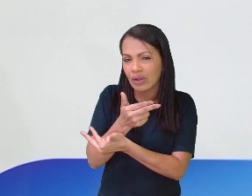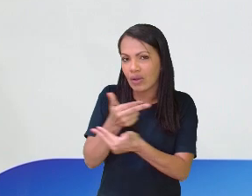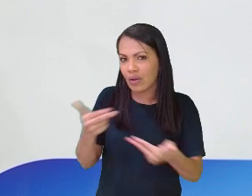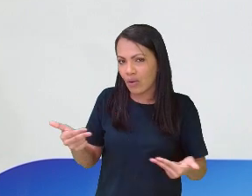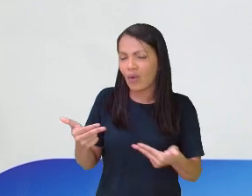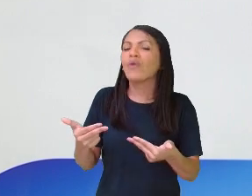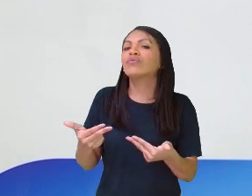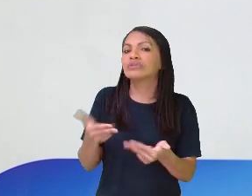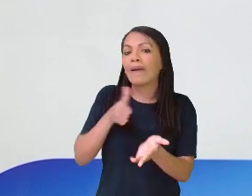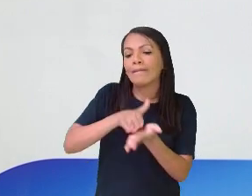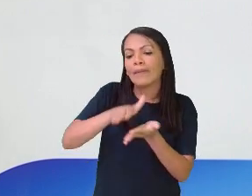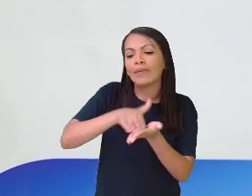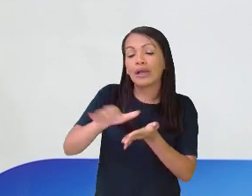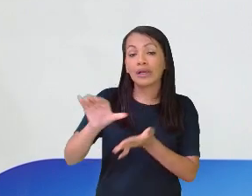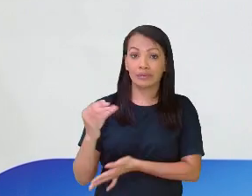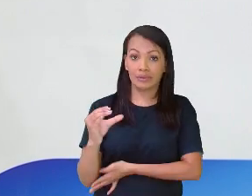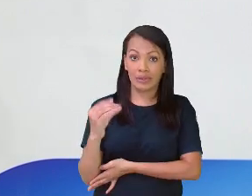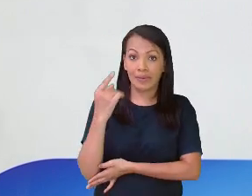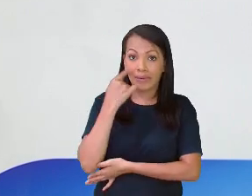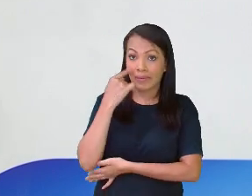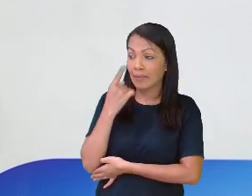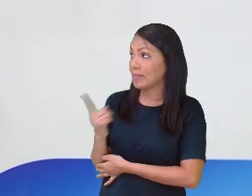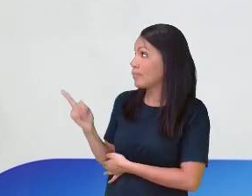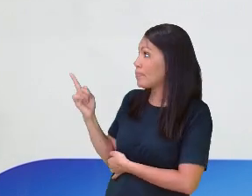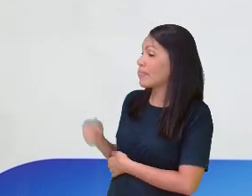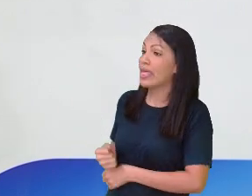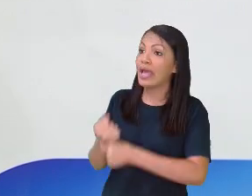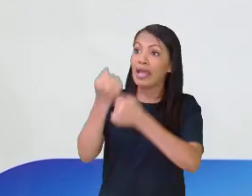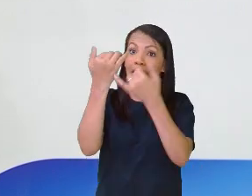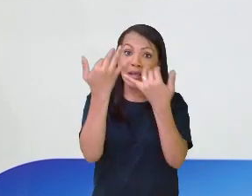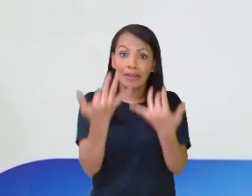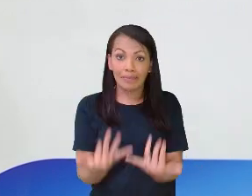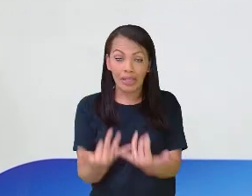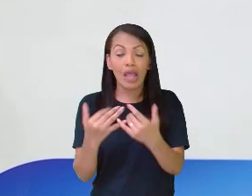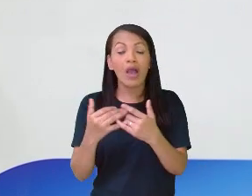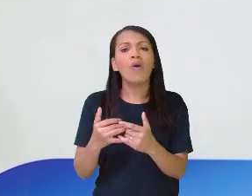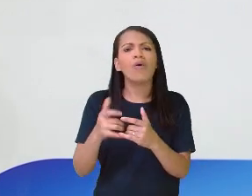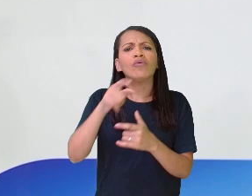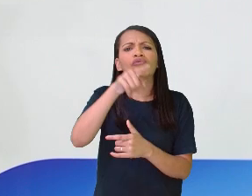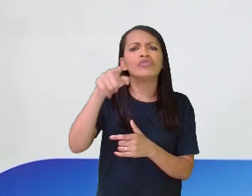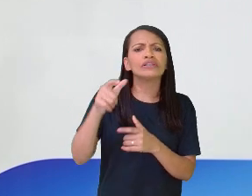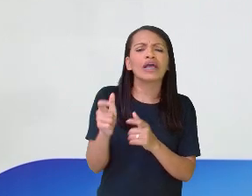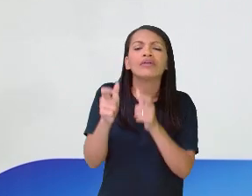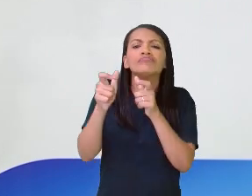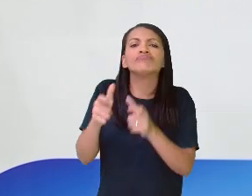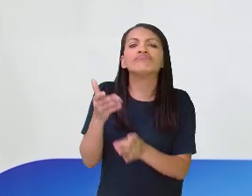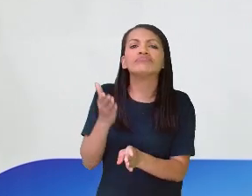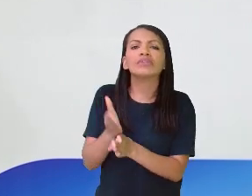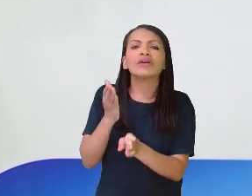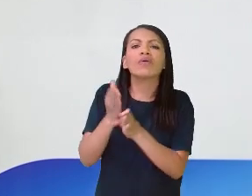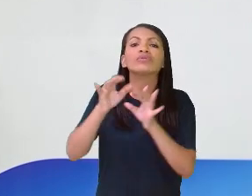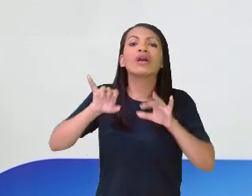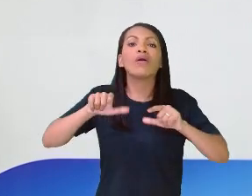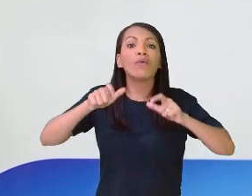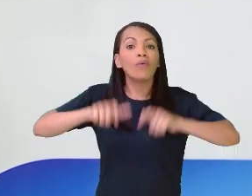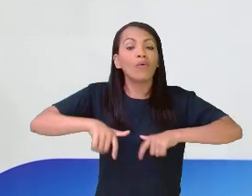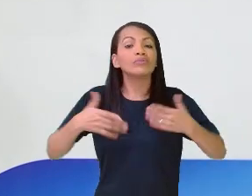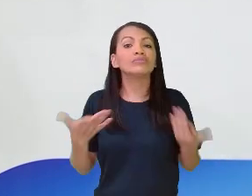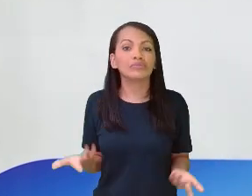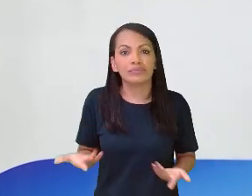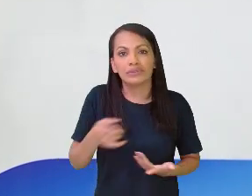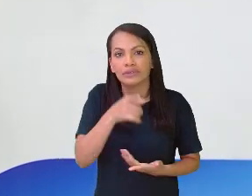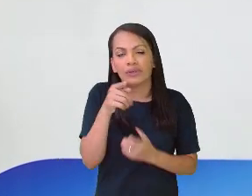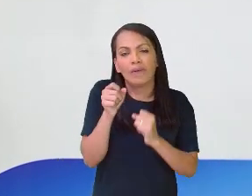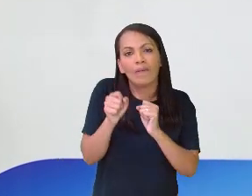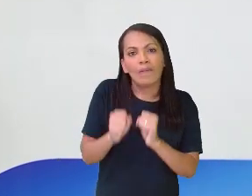é o caso desta daí. Eu vou explicar daqui a pouquinho para vocês onde vocês podem encontrar esta reportagem